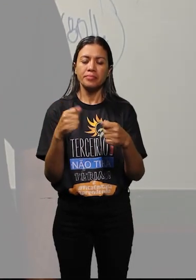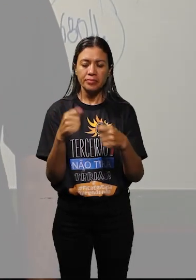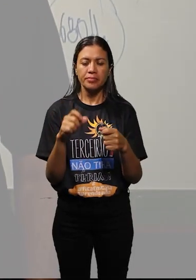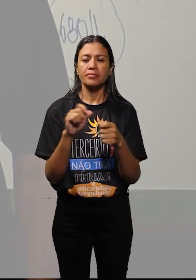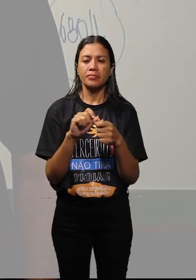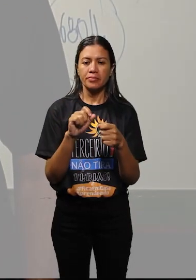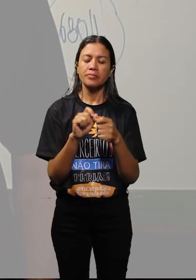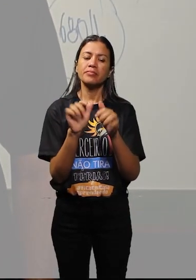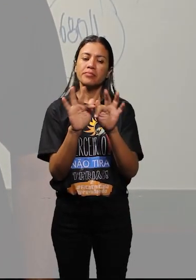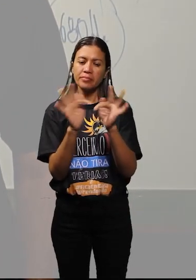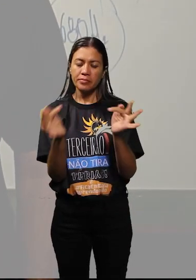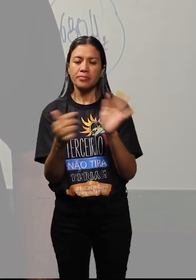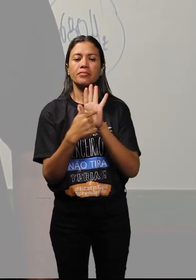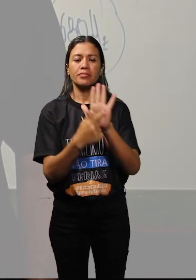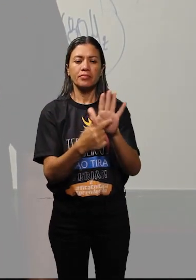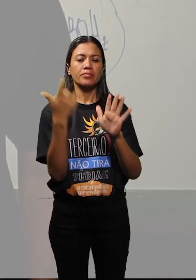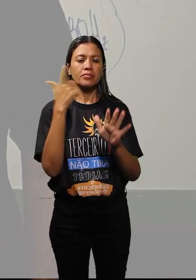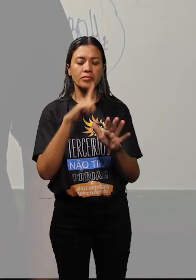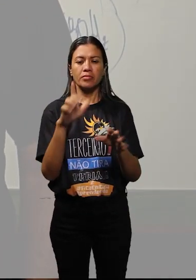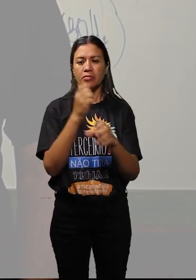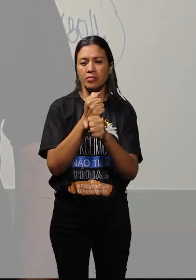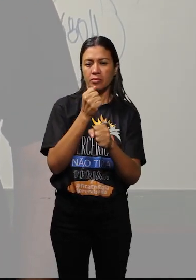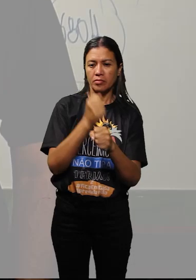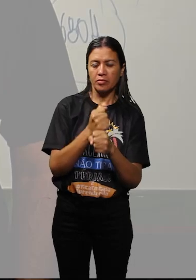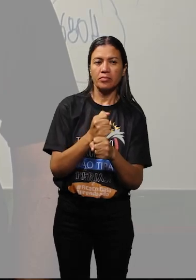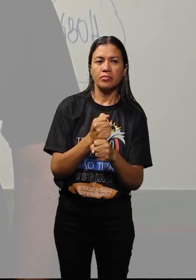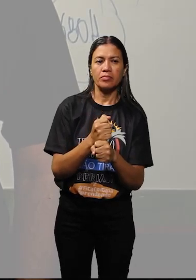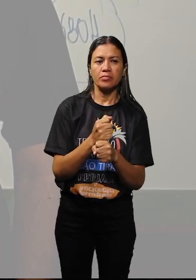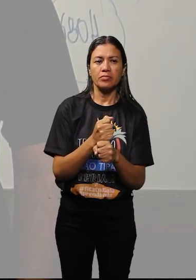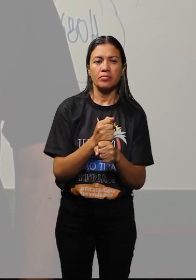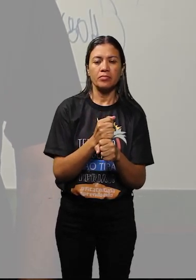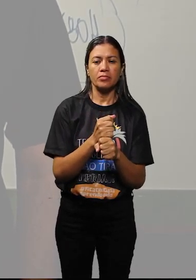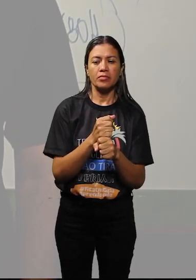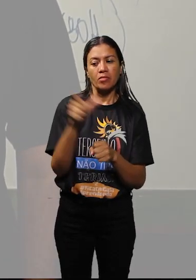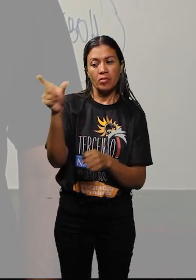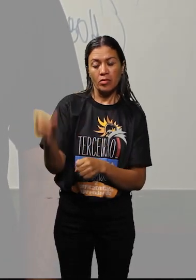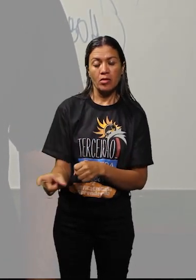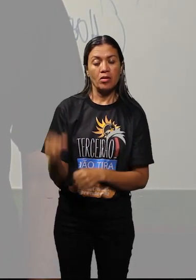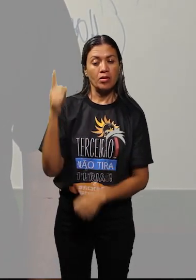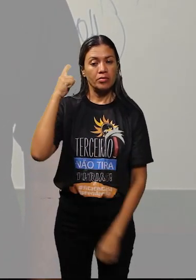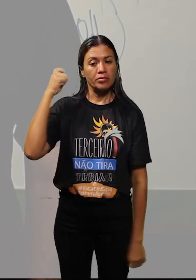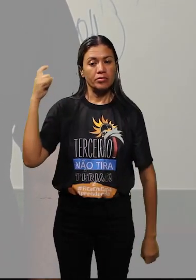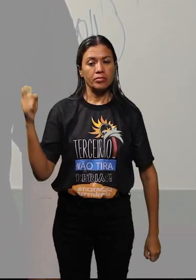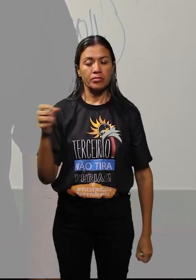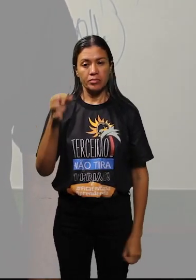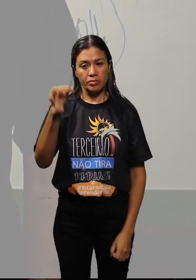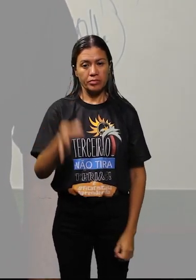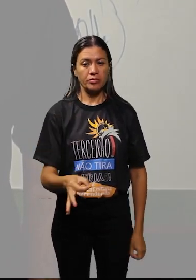a equação que representa que eu consigo calcular efeito Doppler para som, certo?